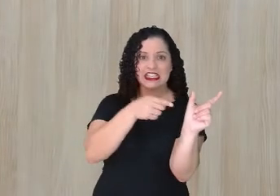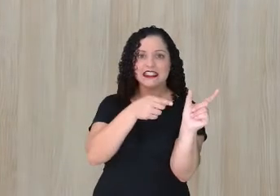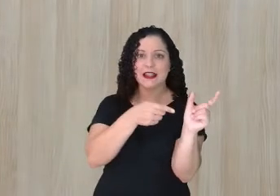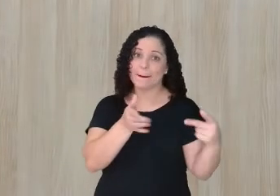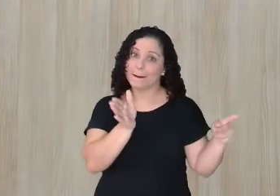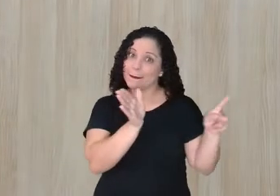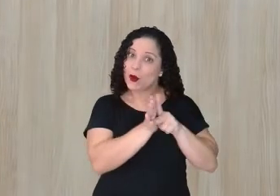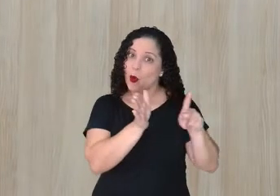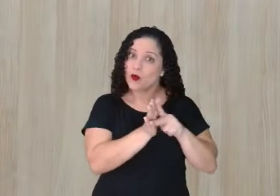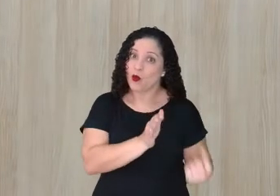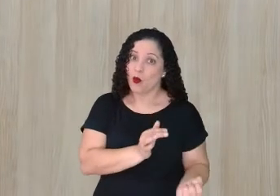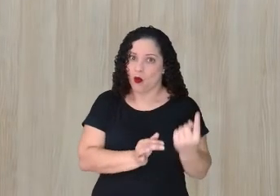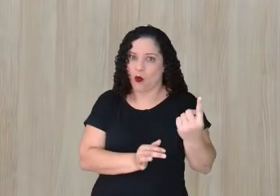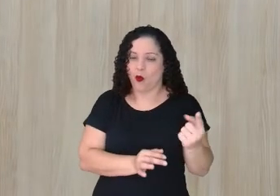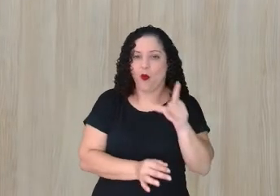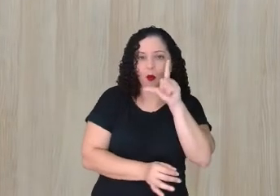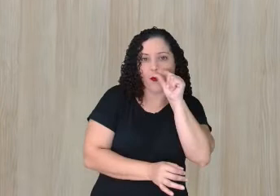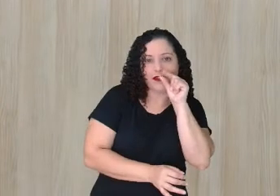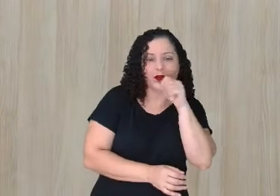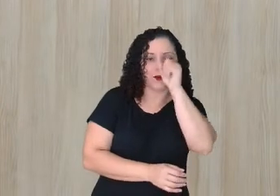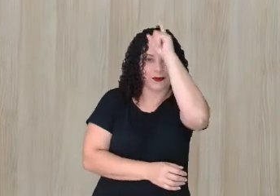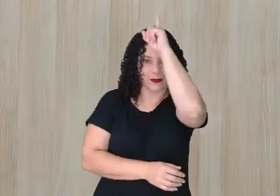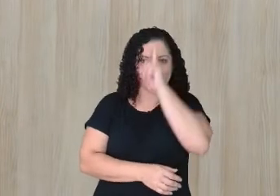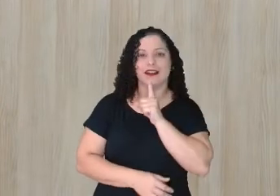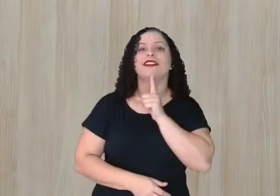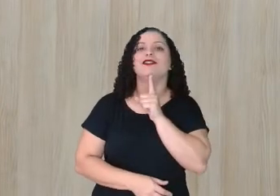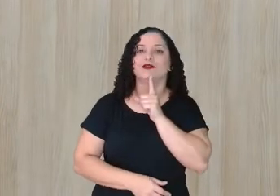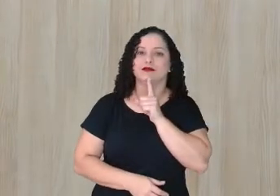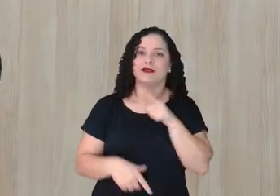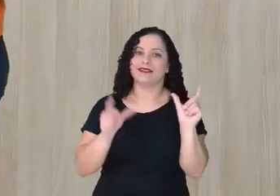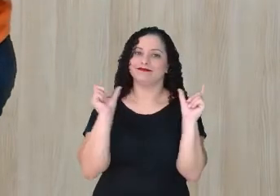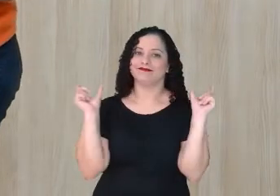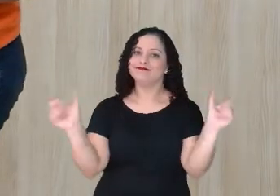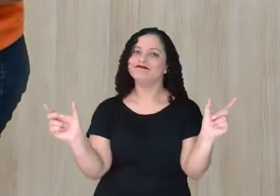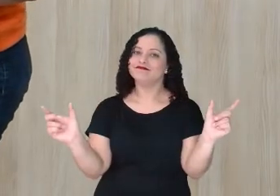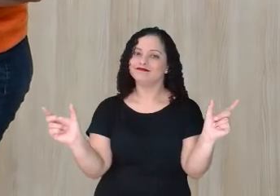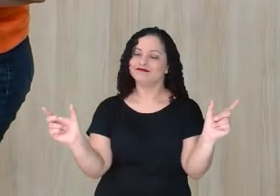que é apenas este pássaro amarelo, que é lindo.